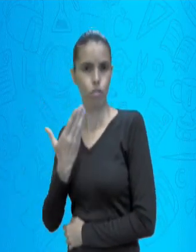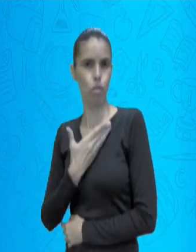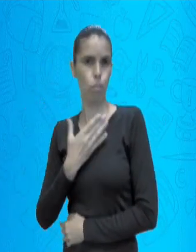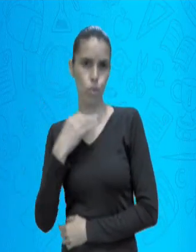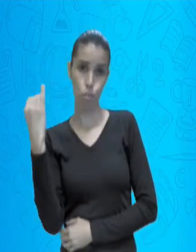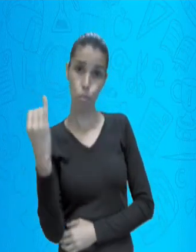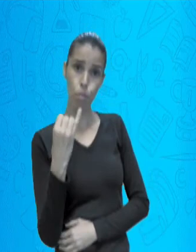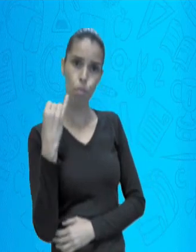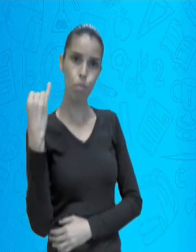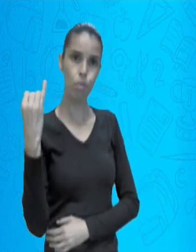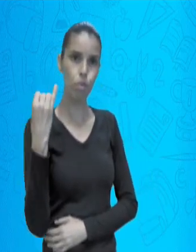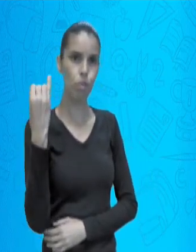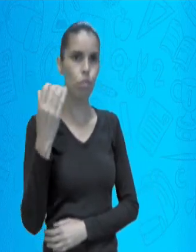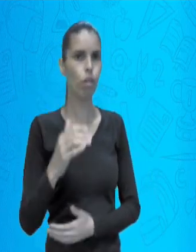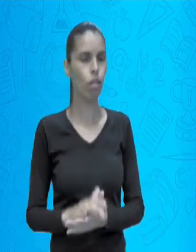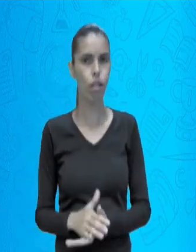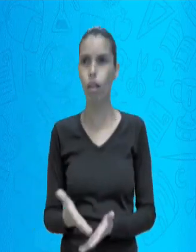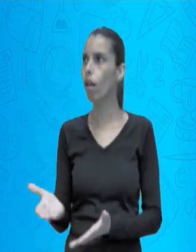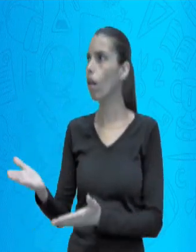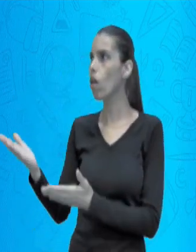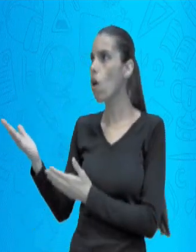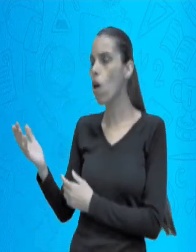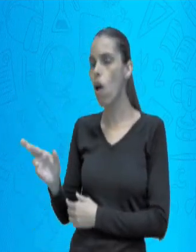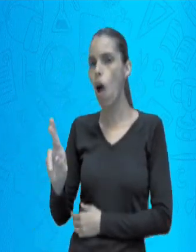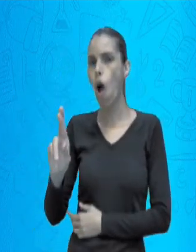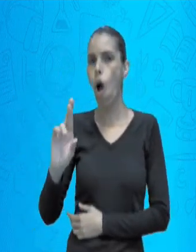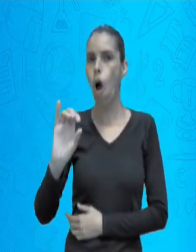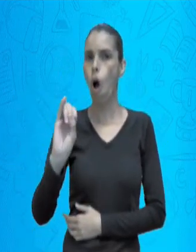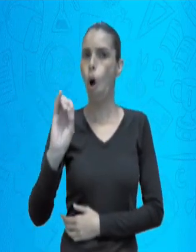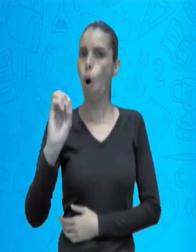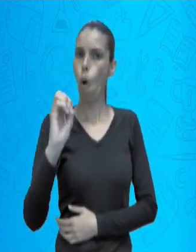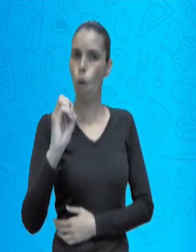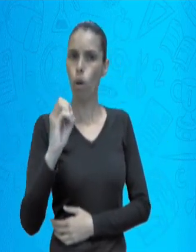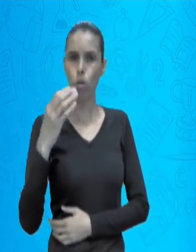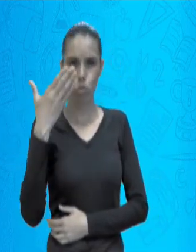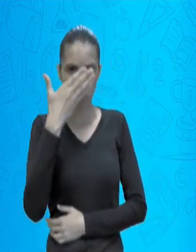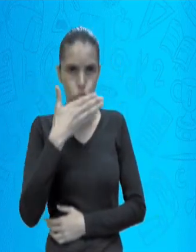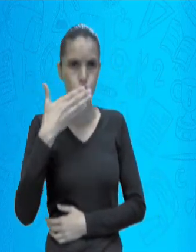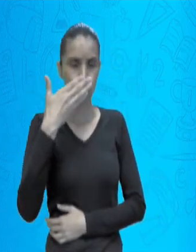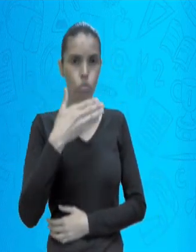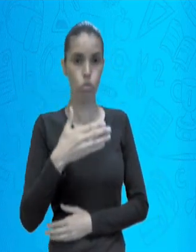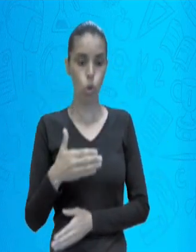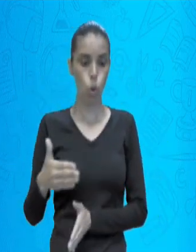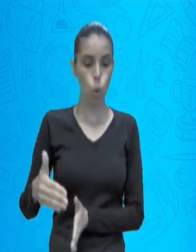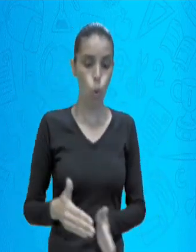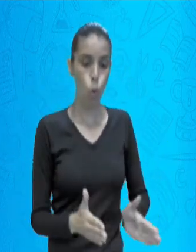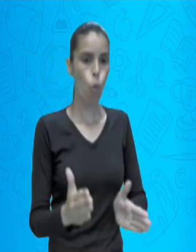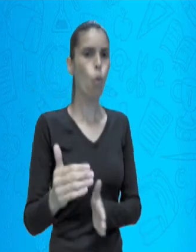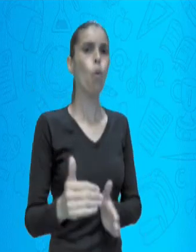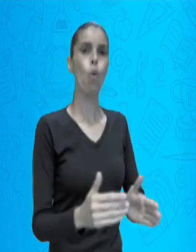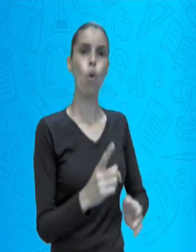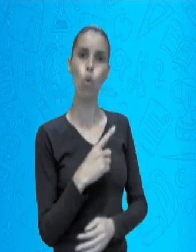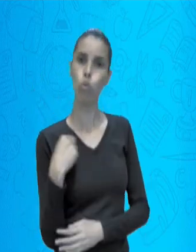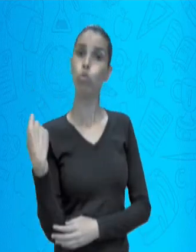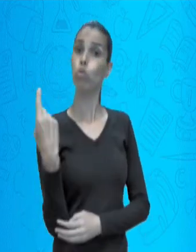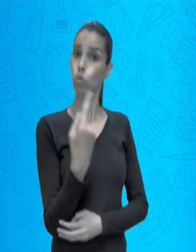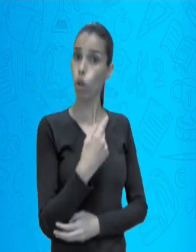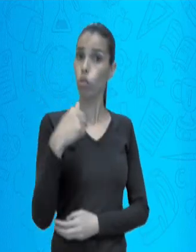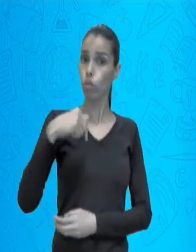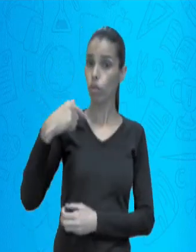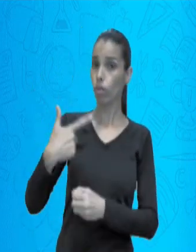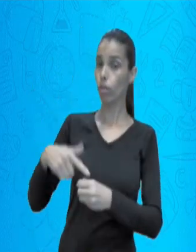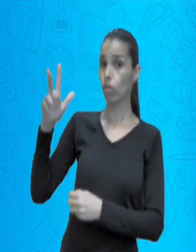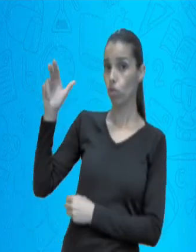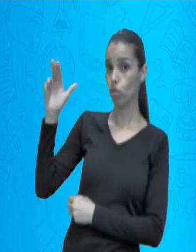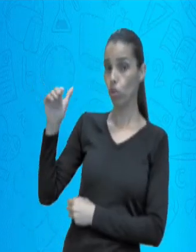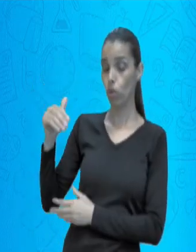entendeu. O Rio Doce, esse rio que nós temos aqui, né, passando na nossa cidade de Governador Valadares, no